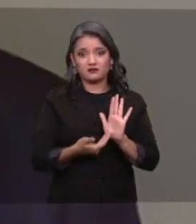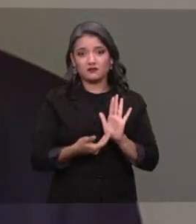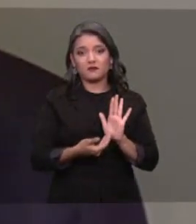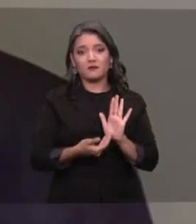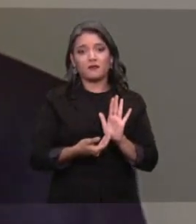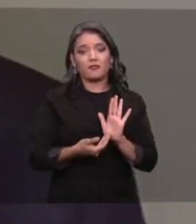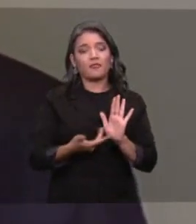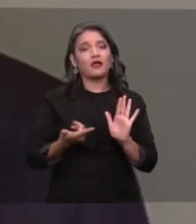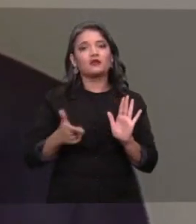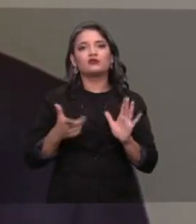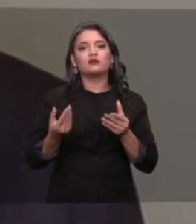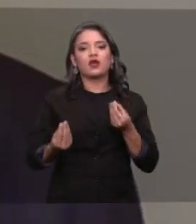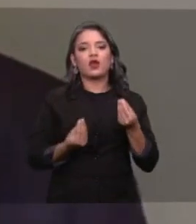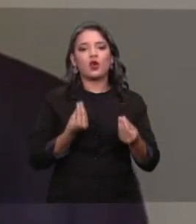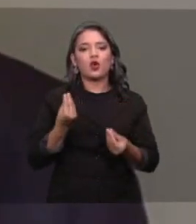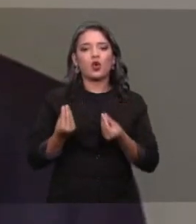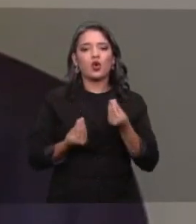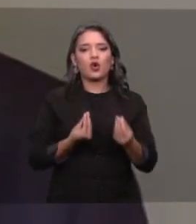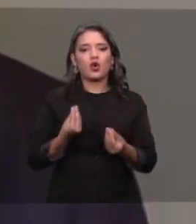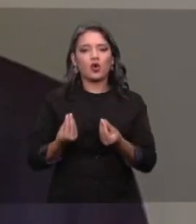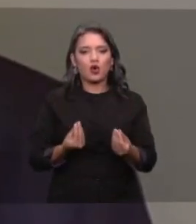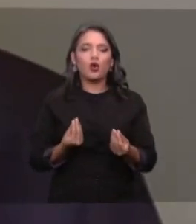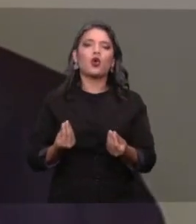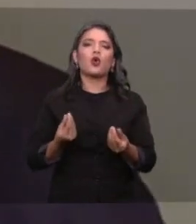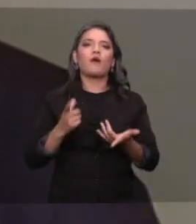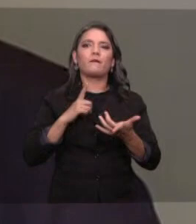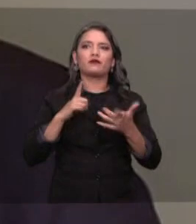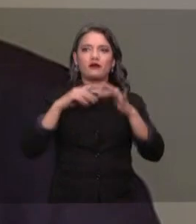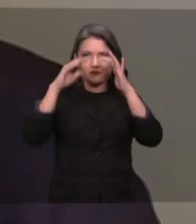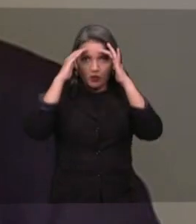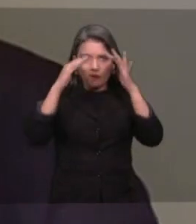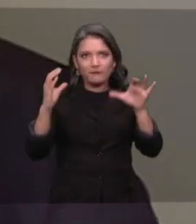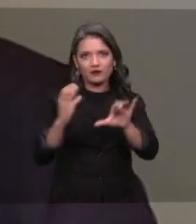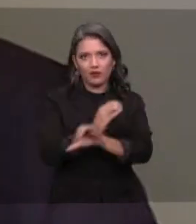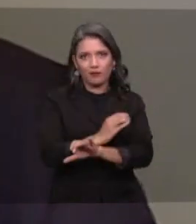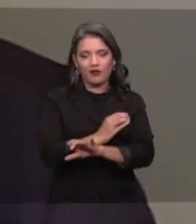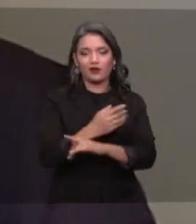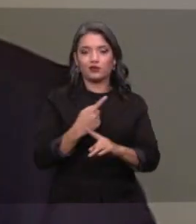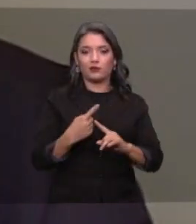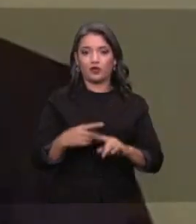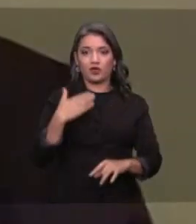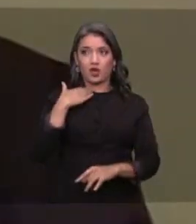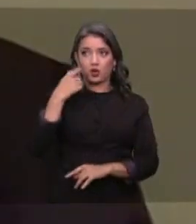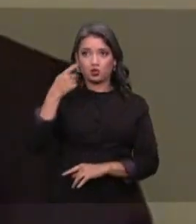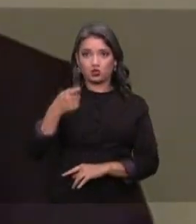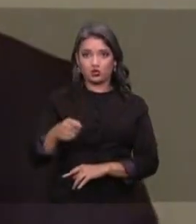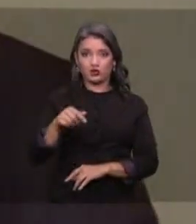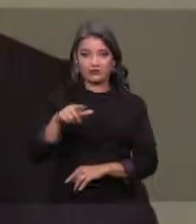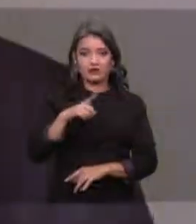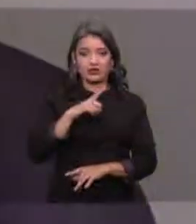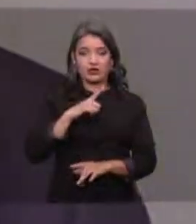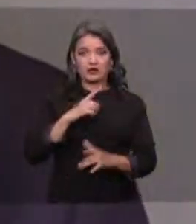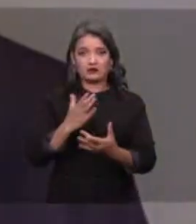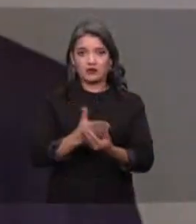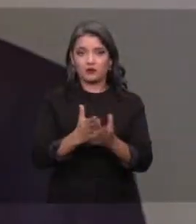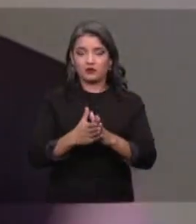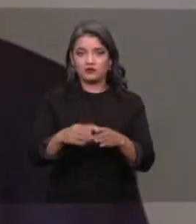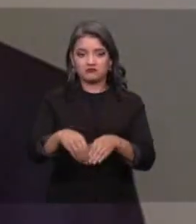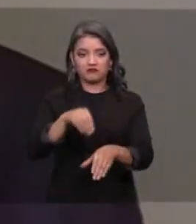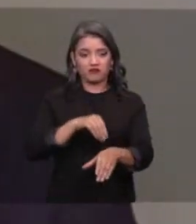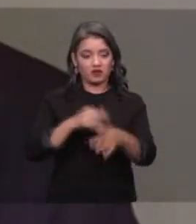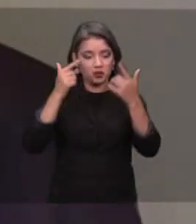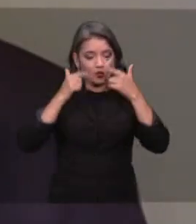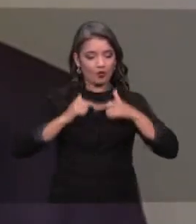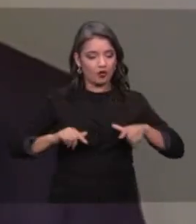partidárias, não é capaz de atingir aquilo que dela se espera, ou seja, um juiz absolutamente isento, imparcial e que